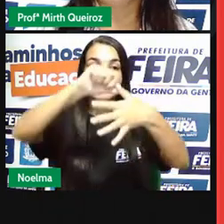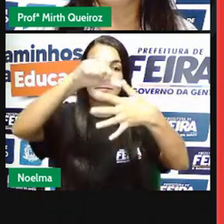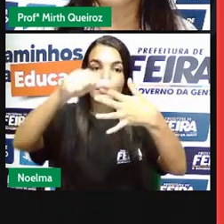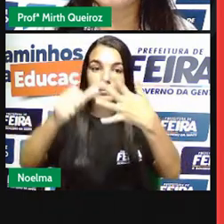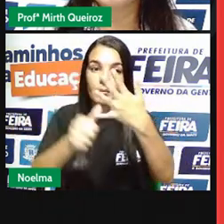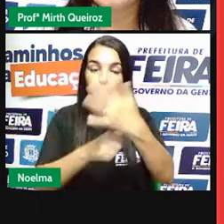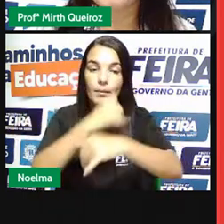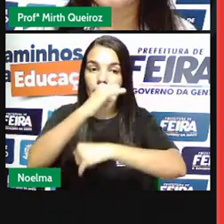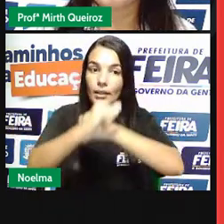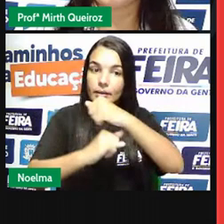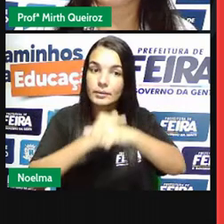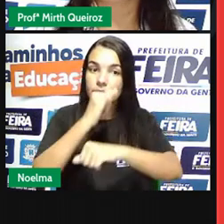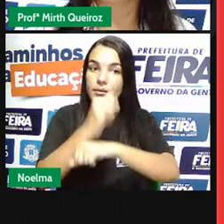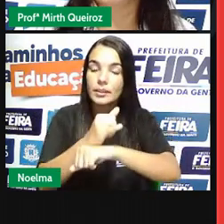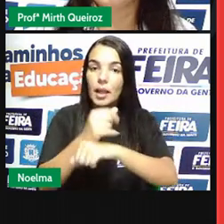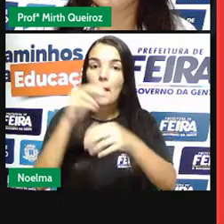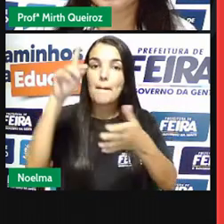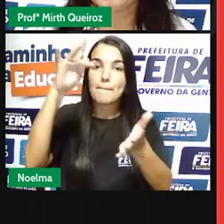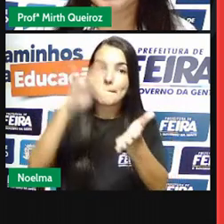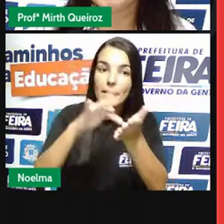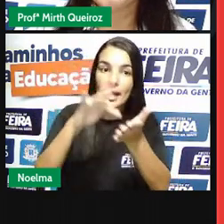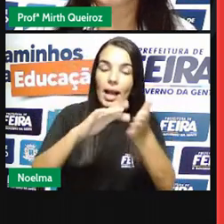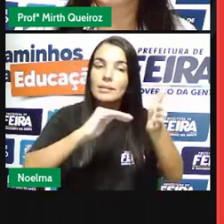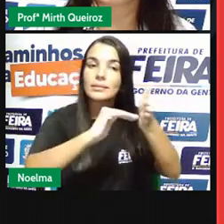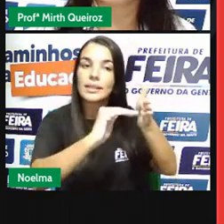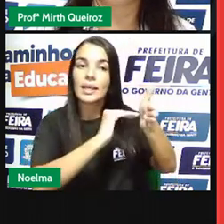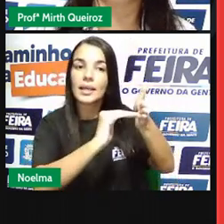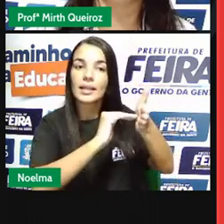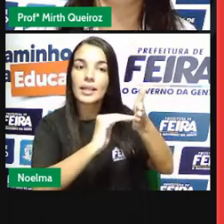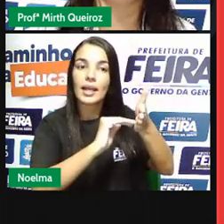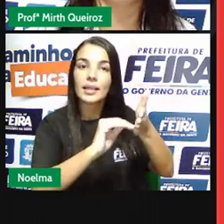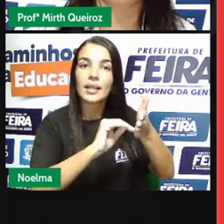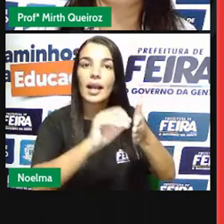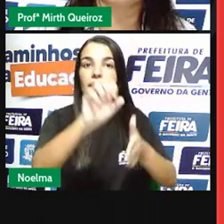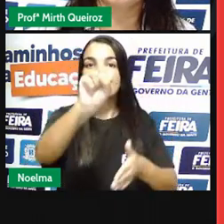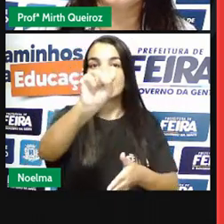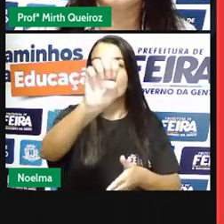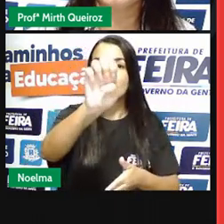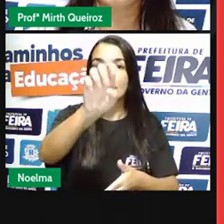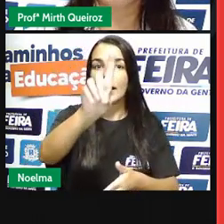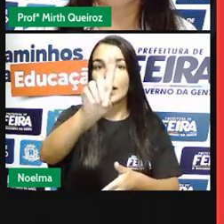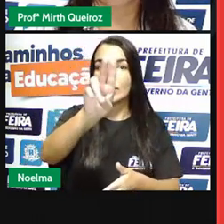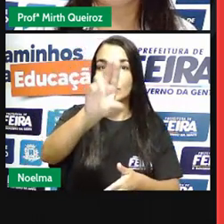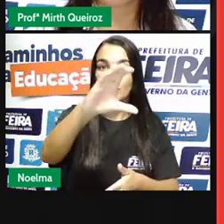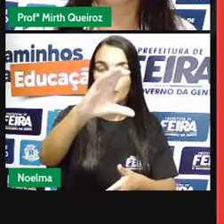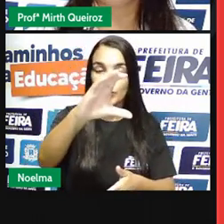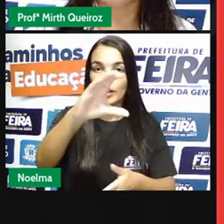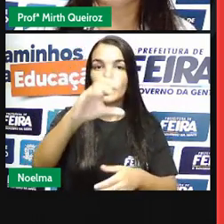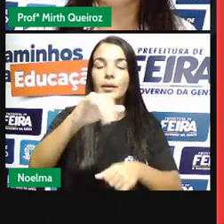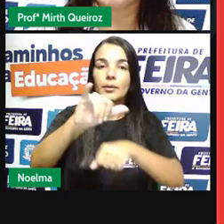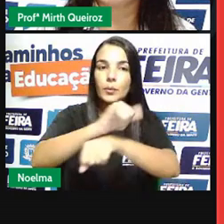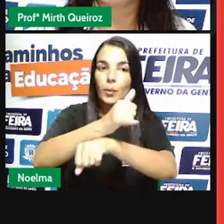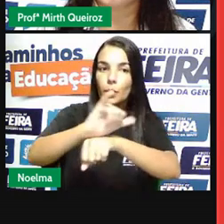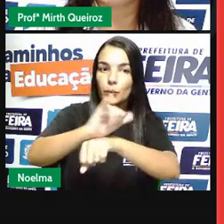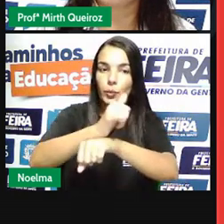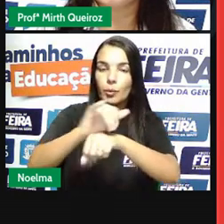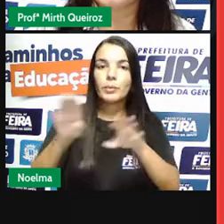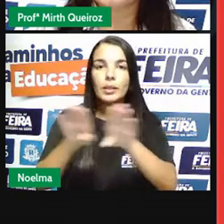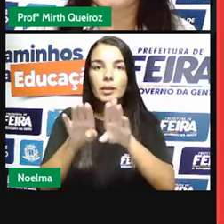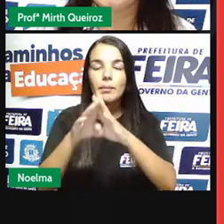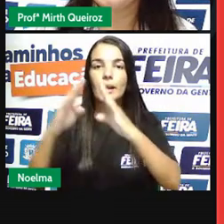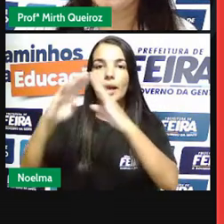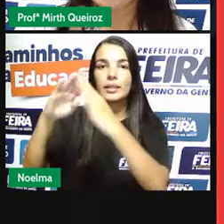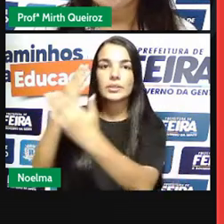vão e marcar a Seduc né a Secretaria de Educação de Feira de Santana e marcar também as